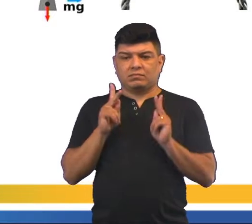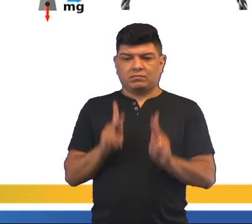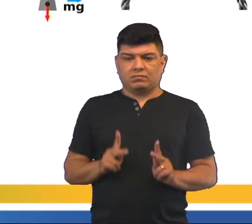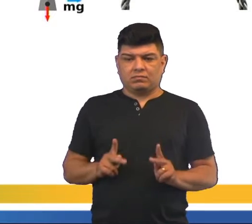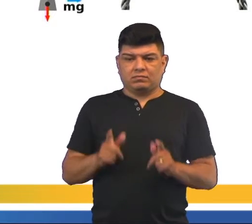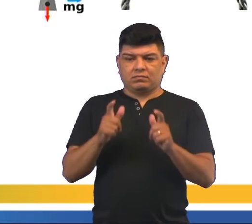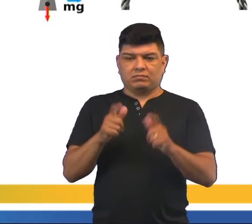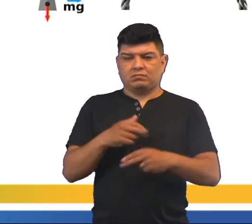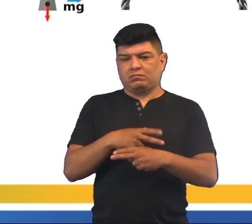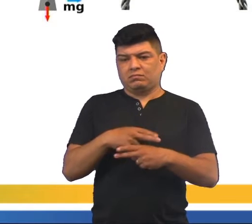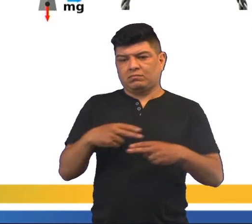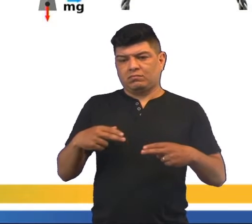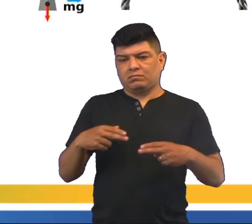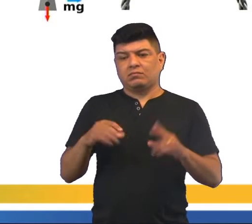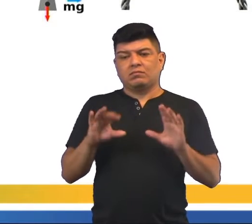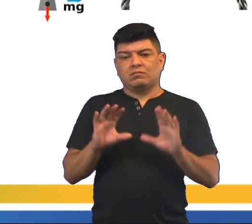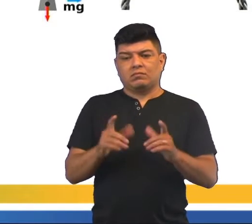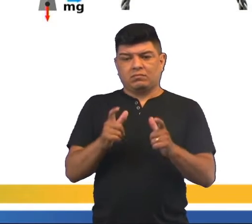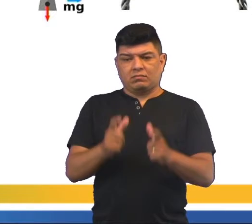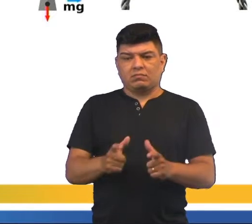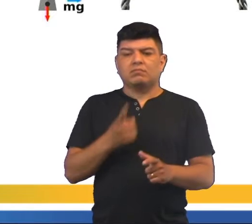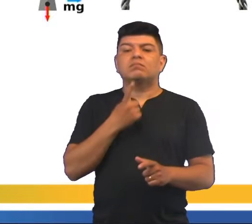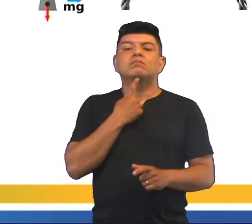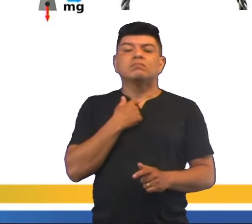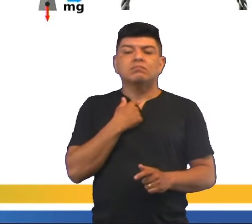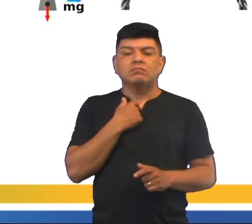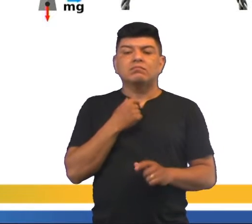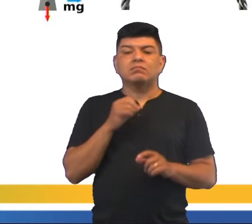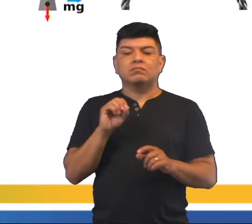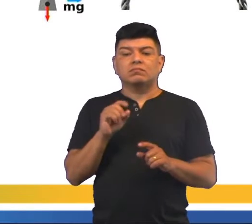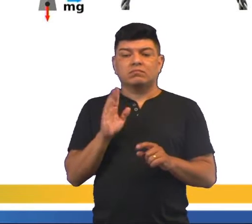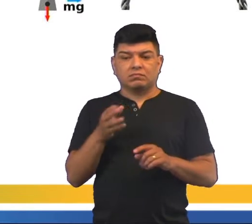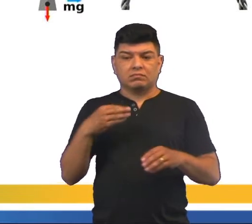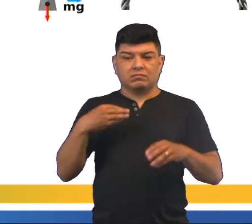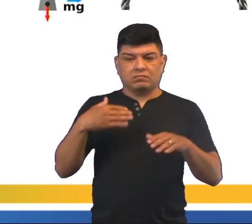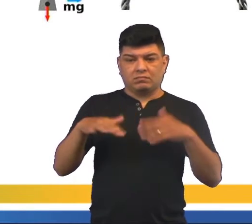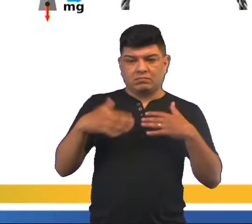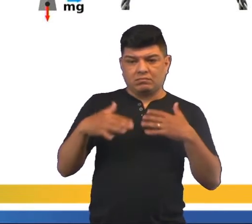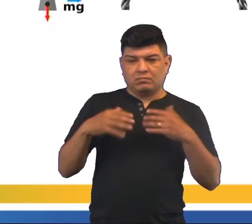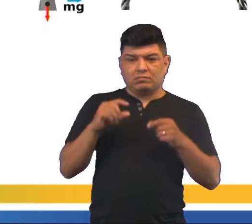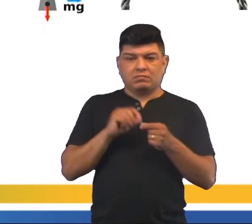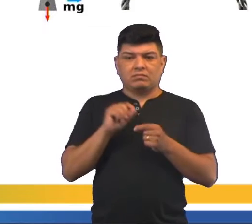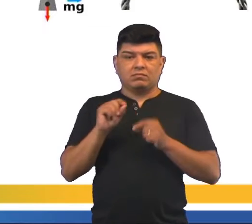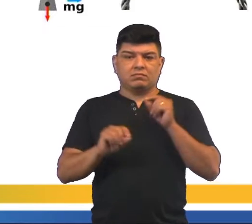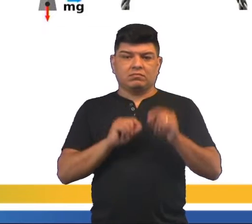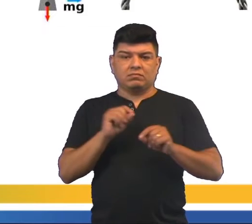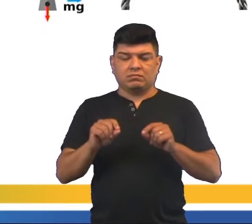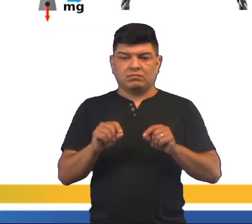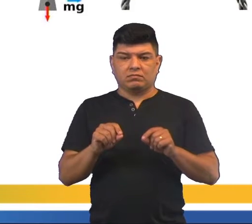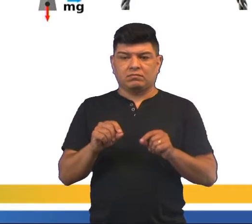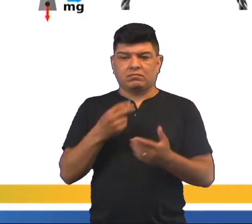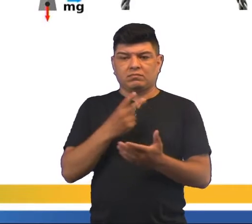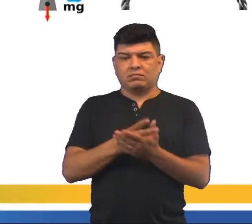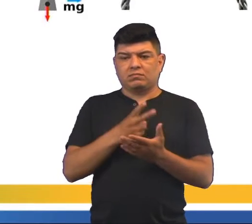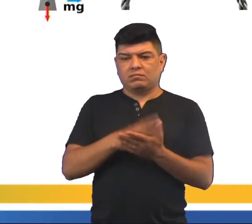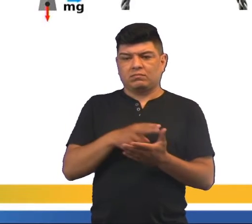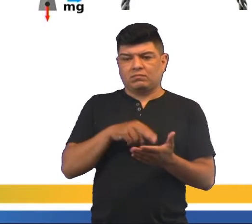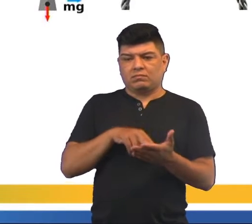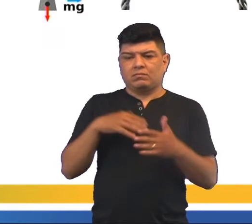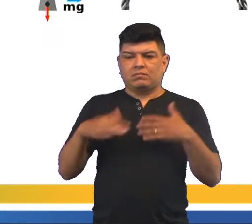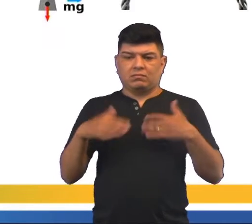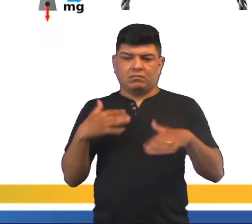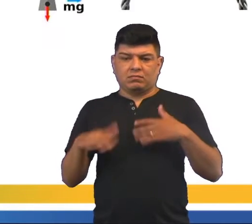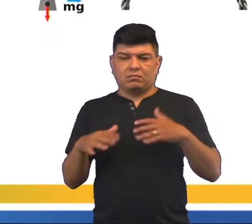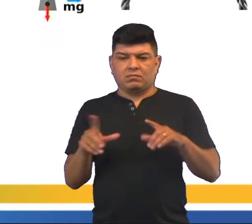de um objeto no local desejado já move o que que ela vai fazer a cada polia